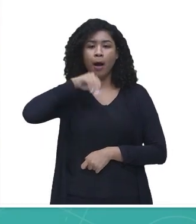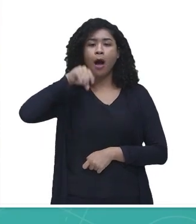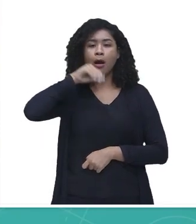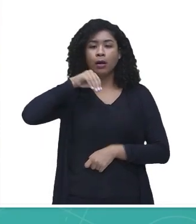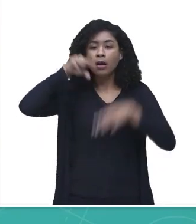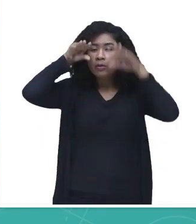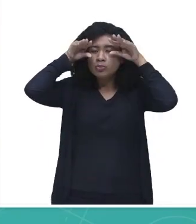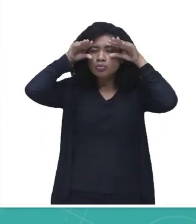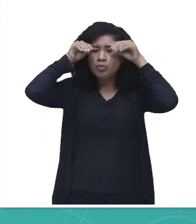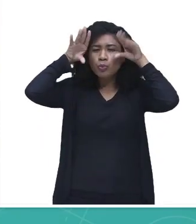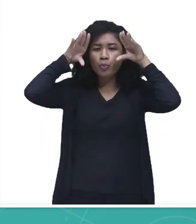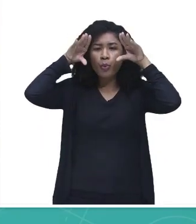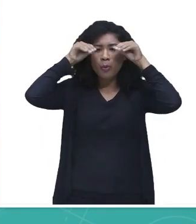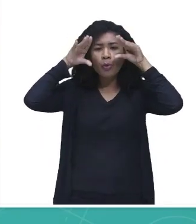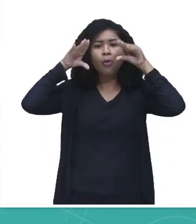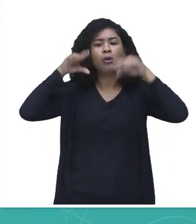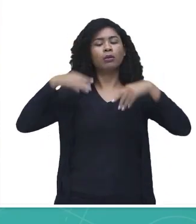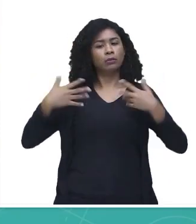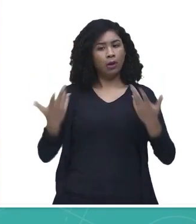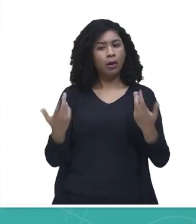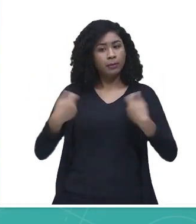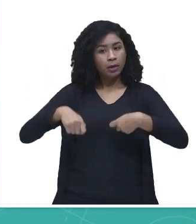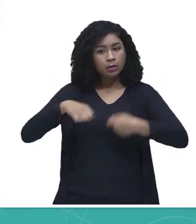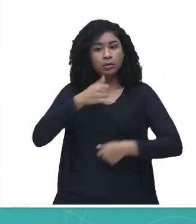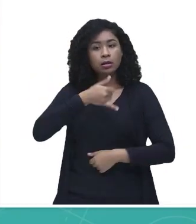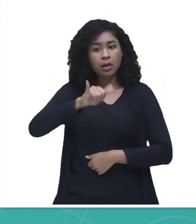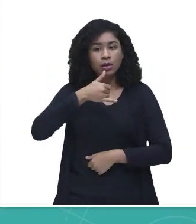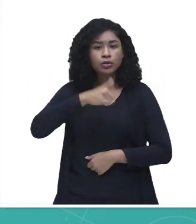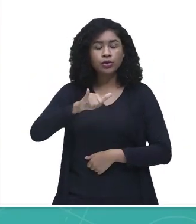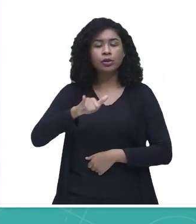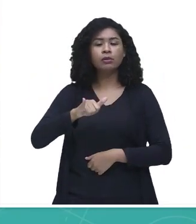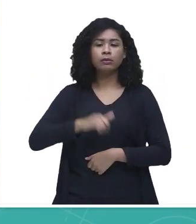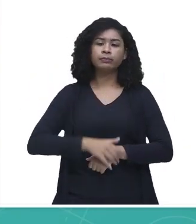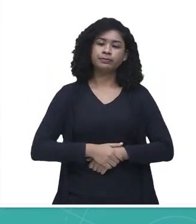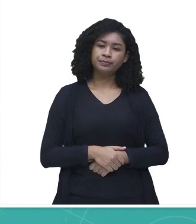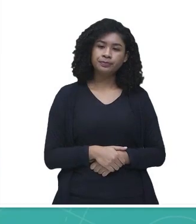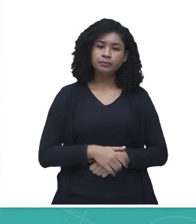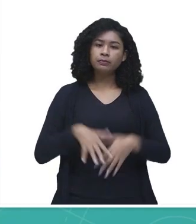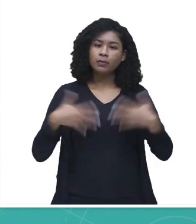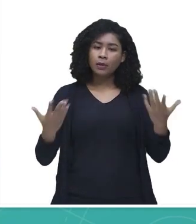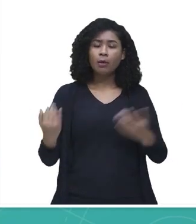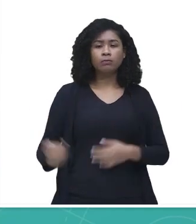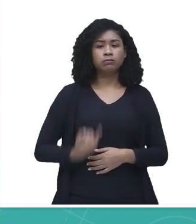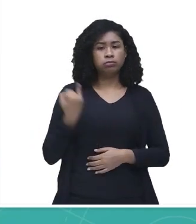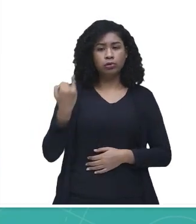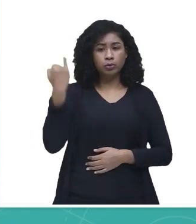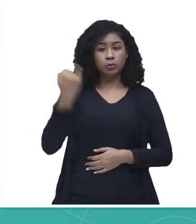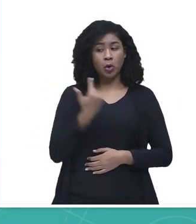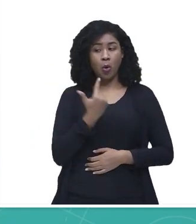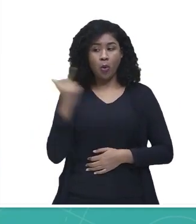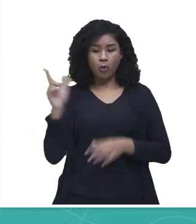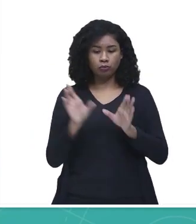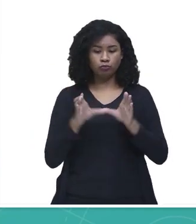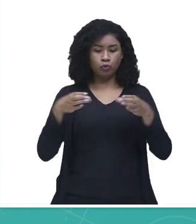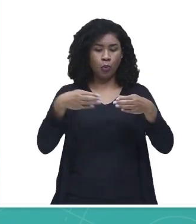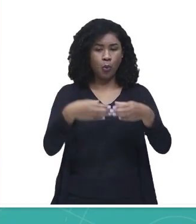dia deitado, você vai precisar de energia, tá bom? Então, isso também é necessário para os outros seres vivos. E aí, quando a gente se